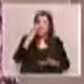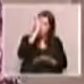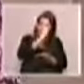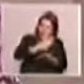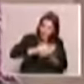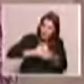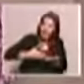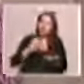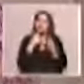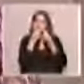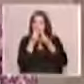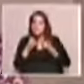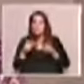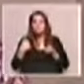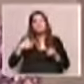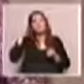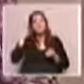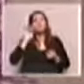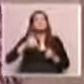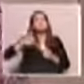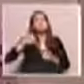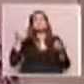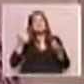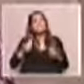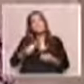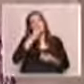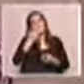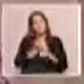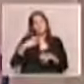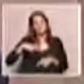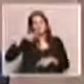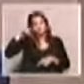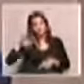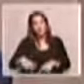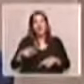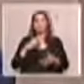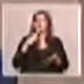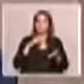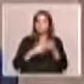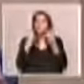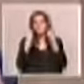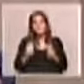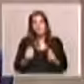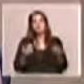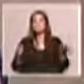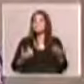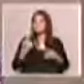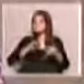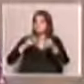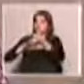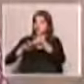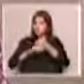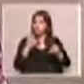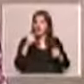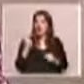o sabor todo. Mas o que acho é que é importante é, acima de tudo, consumirmos aquilo que é nacional, consumir aquilo que é realmente bom, e há associações que